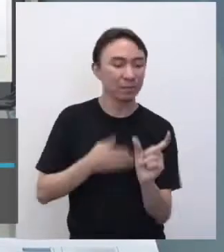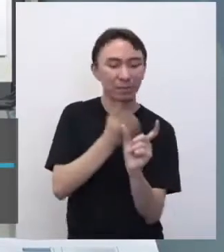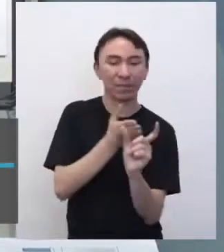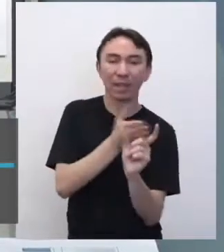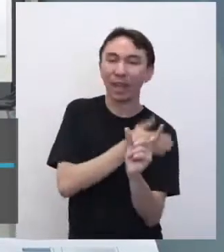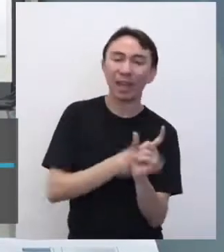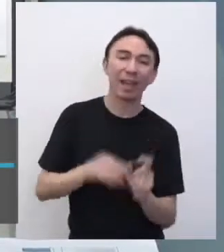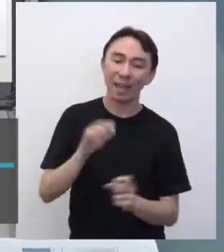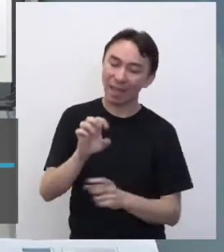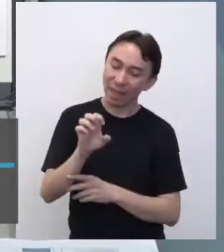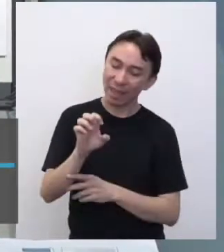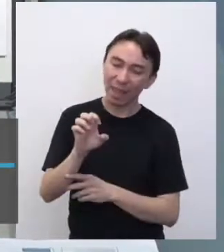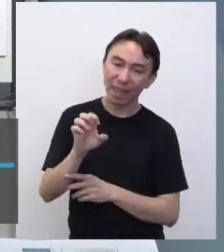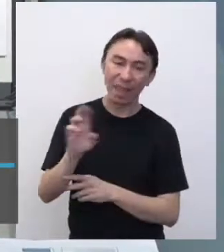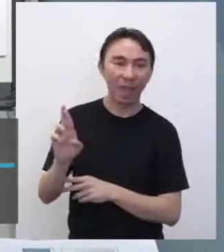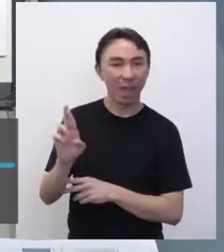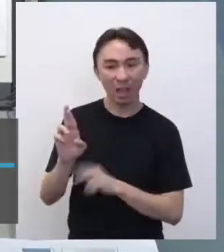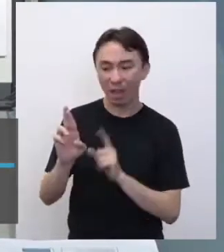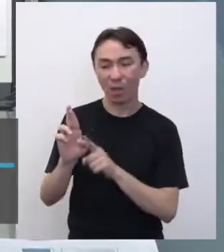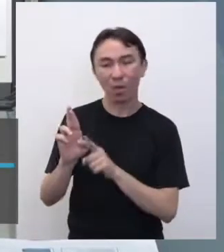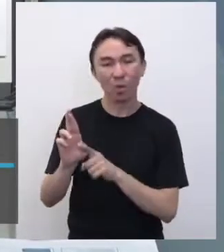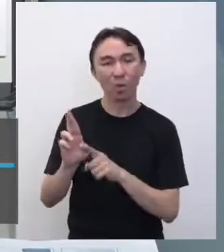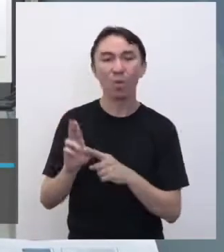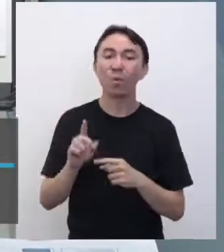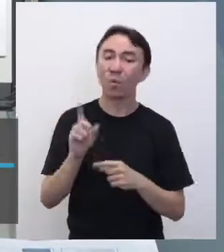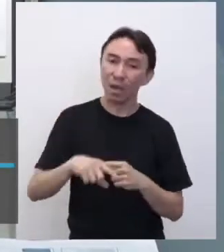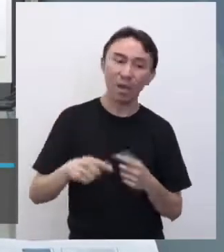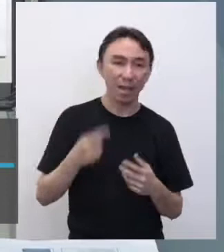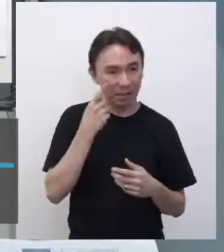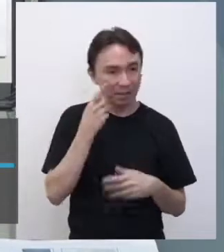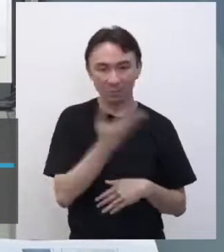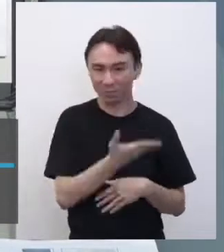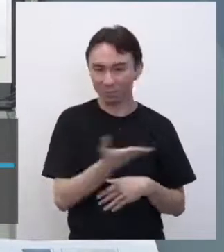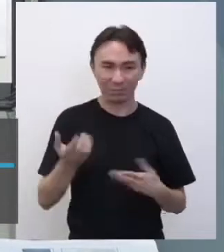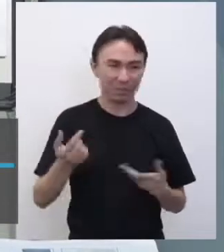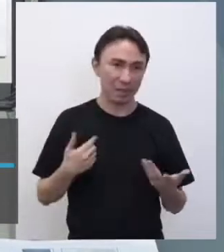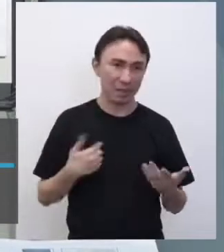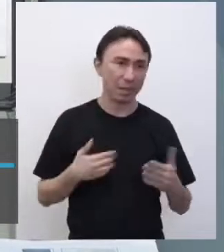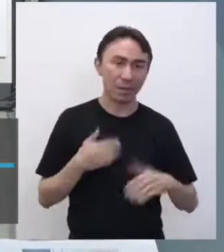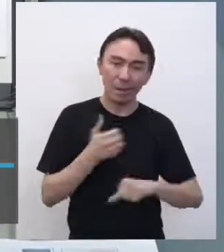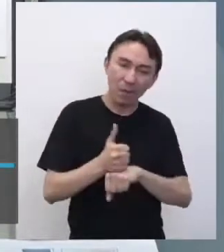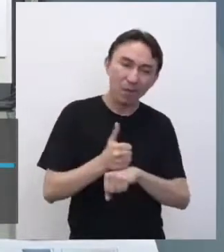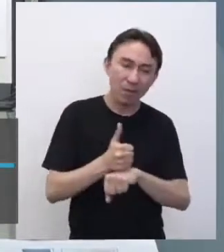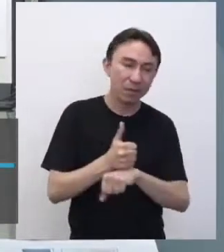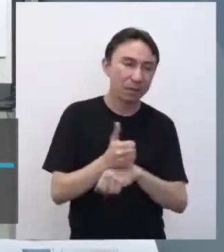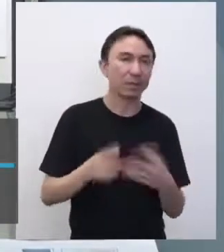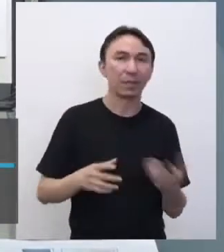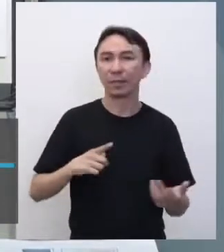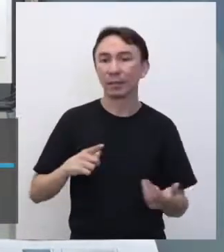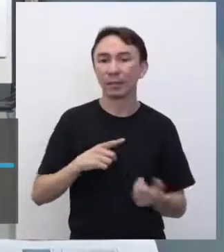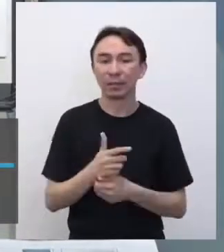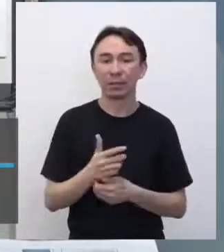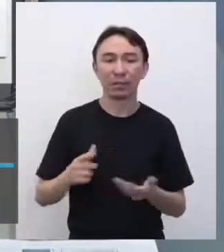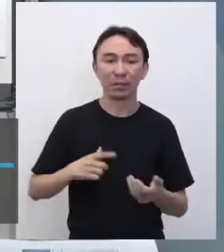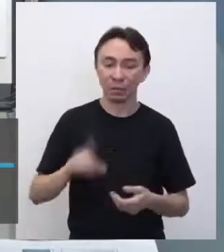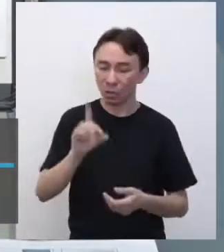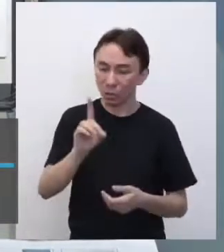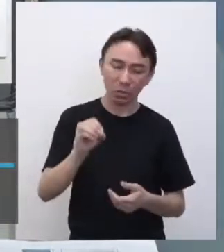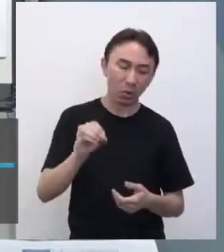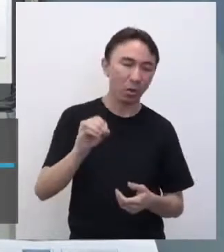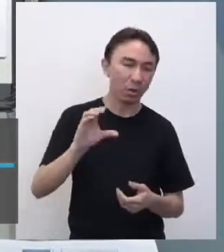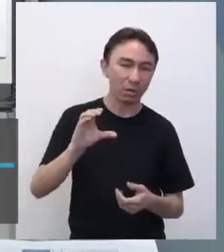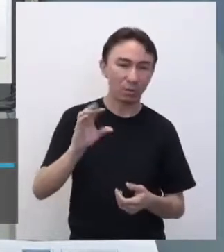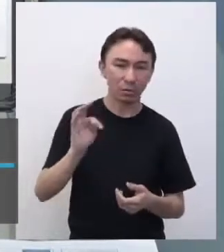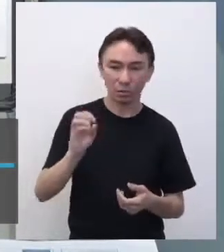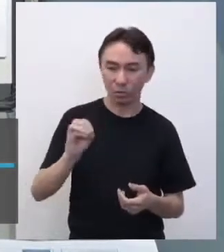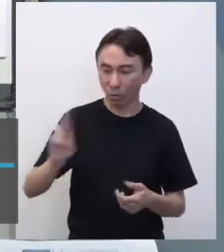exemplo, é uma das formas da gente ter as profissões, né? Quando a gente tem teacher, doctor, a gente trabalhou isso no